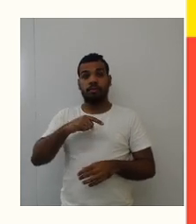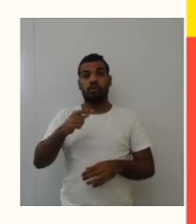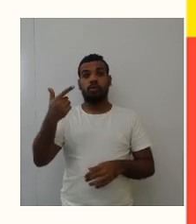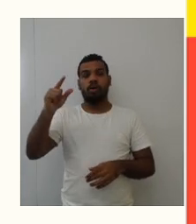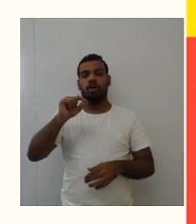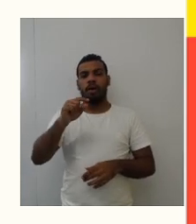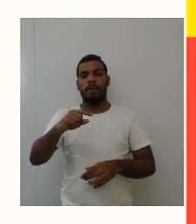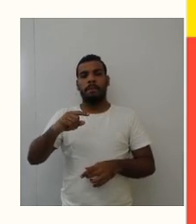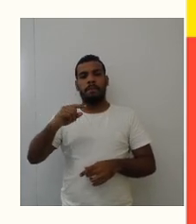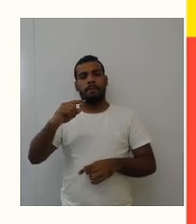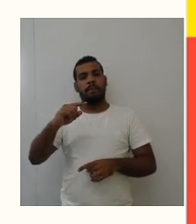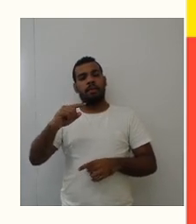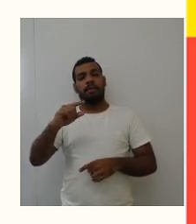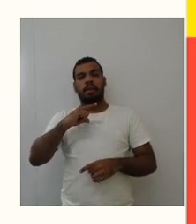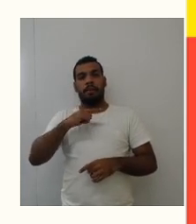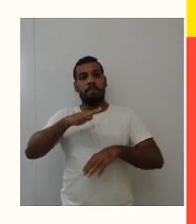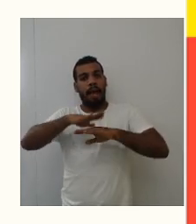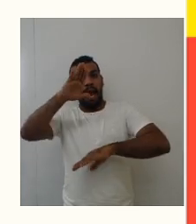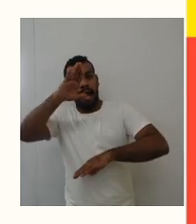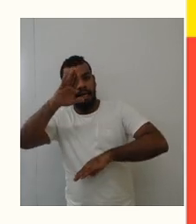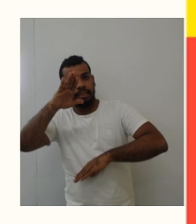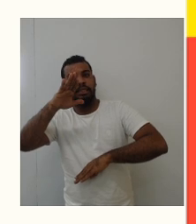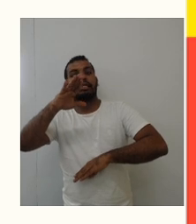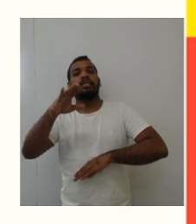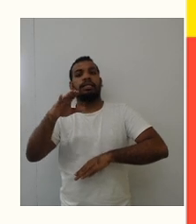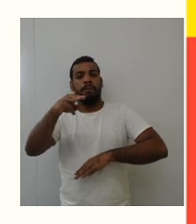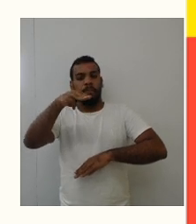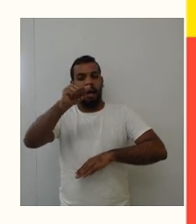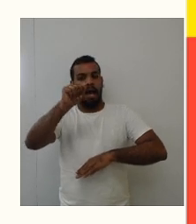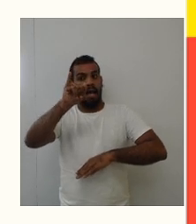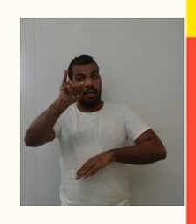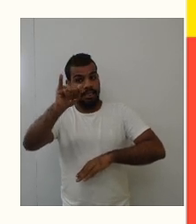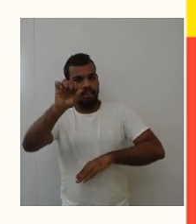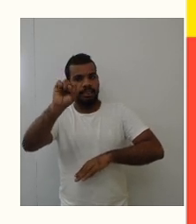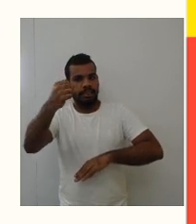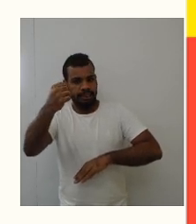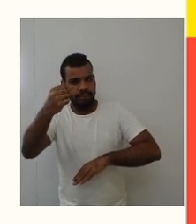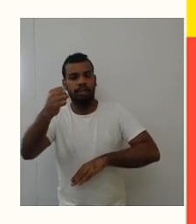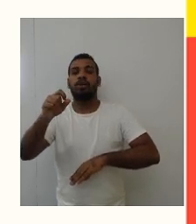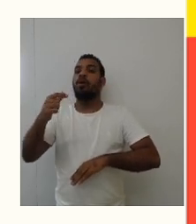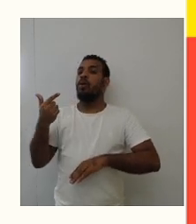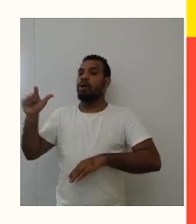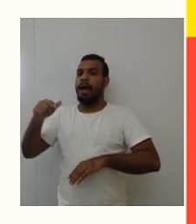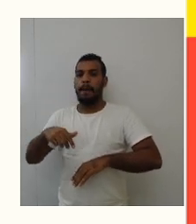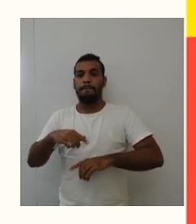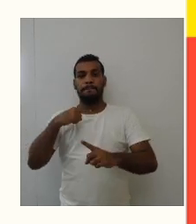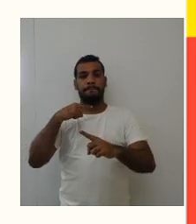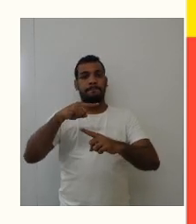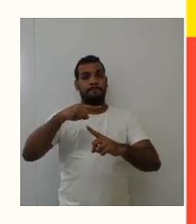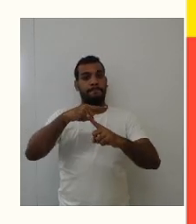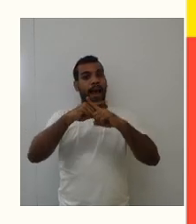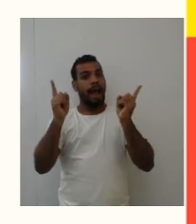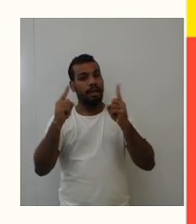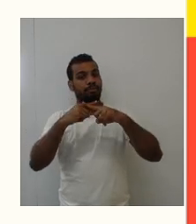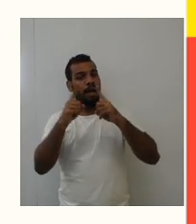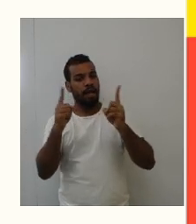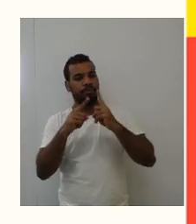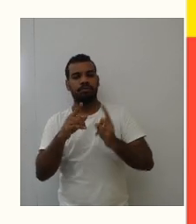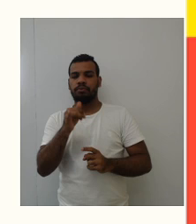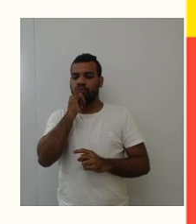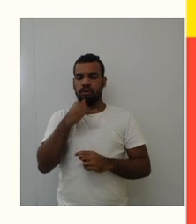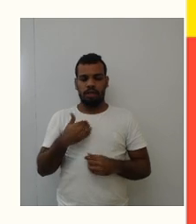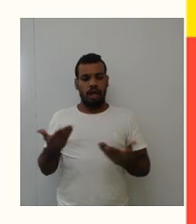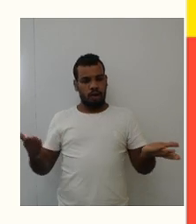mais e mais adversativo e o mais que expressa a ideia de quantidade, né? Então aqui diz, por exemplo, hoje em dia